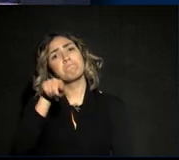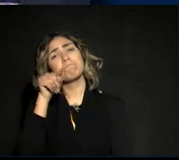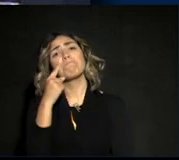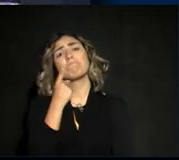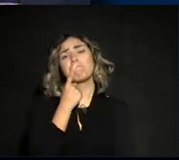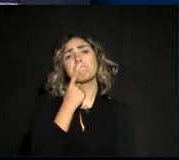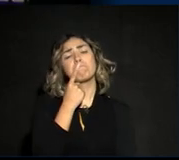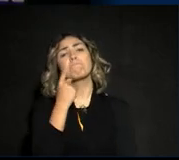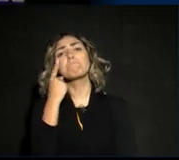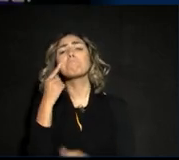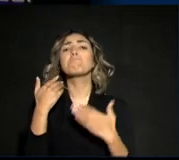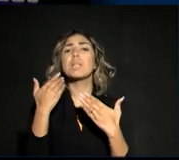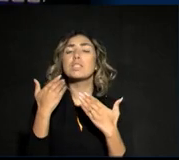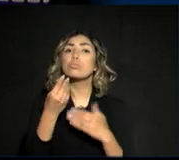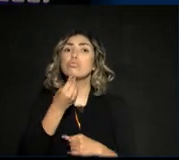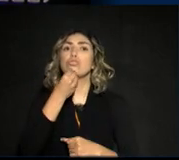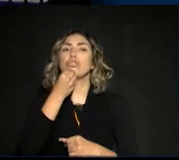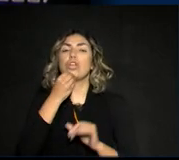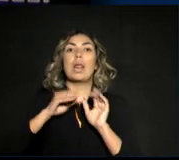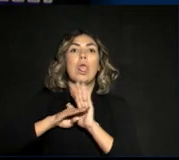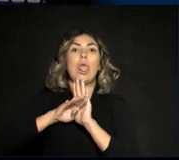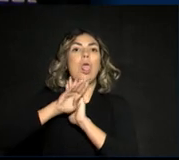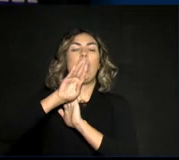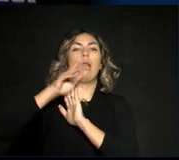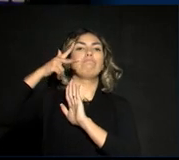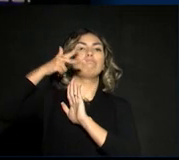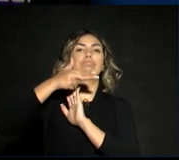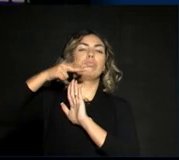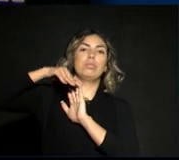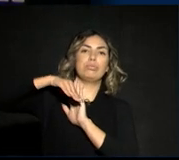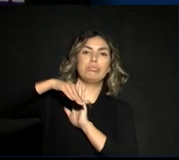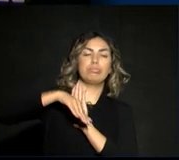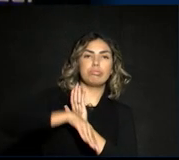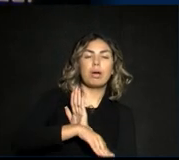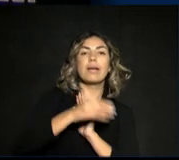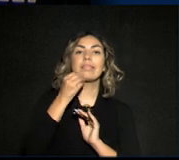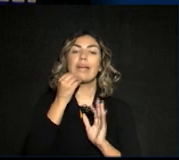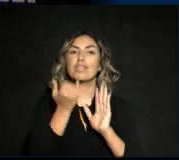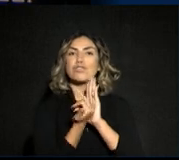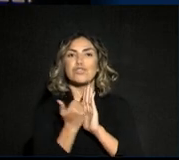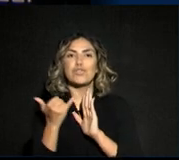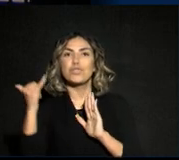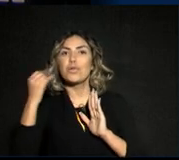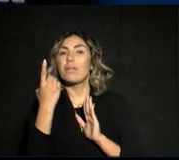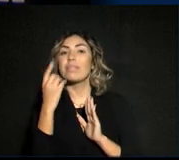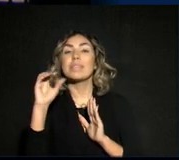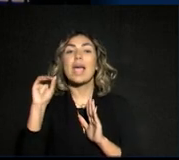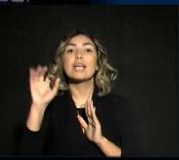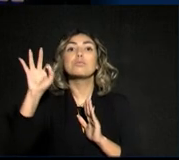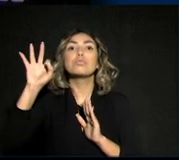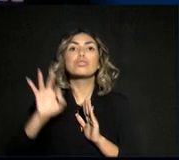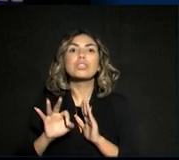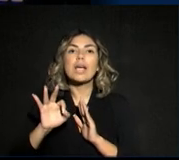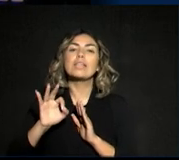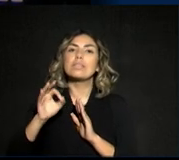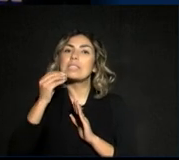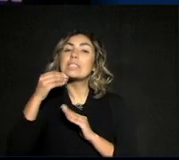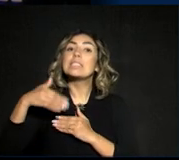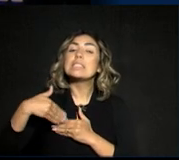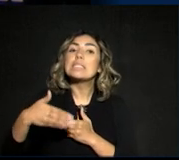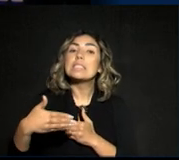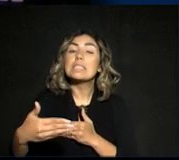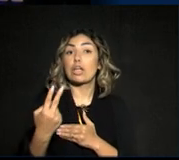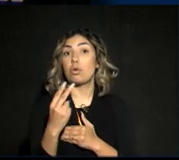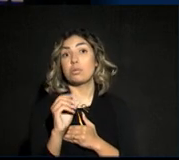esse ciclo aí de corte, que é mais ou menos levando a taxa de juros para uns 10,5% lá no início de 2024. Tá? Mas